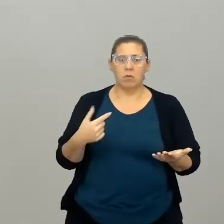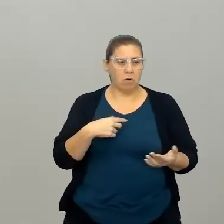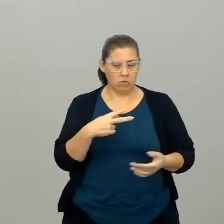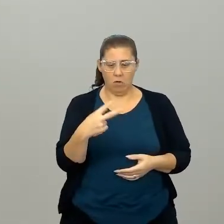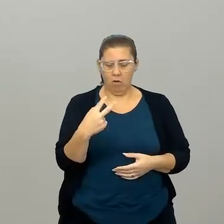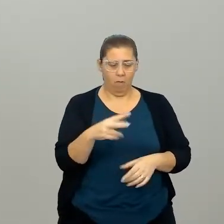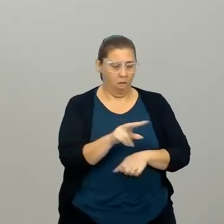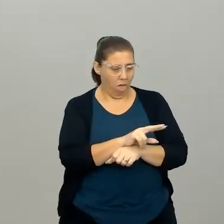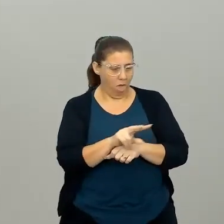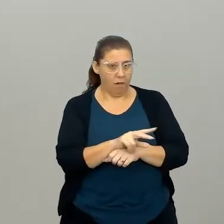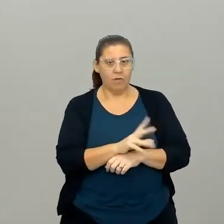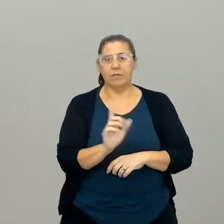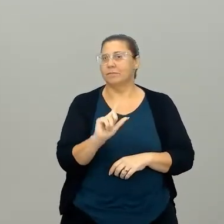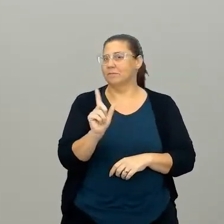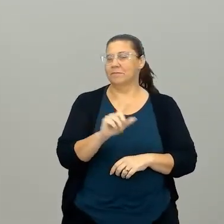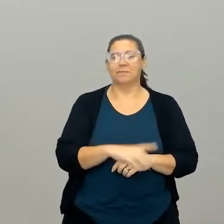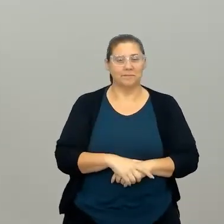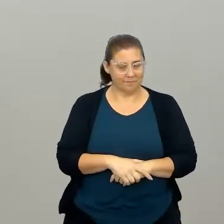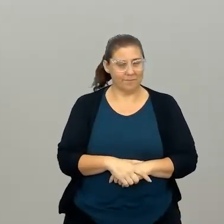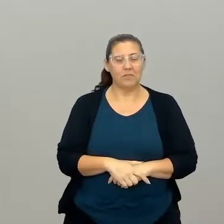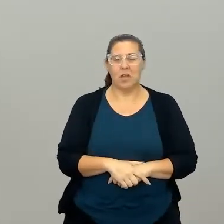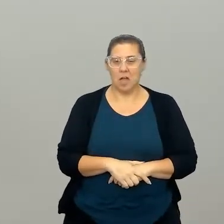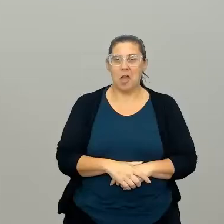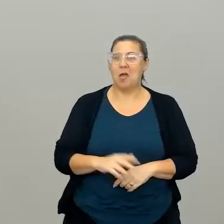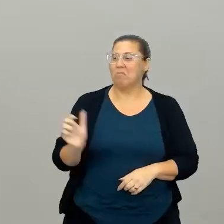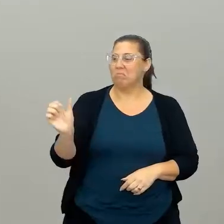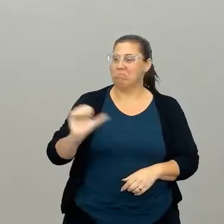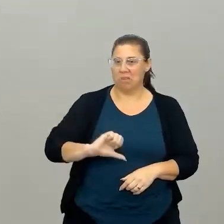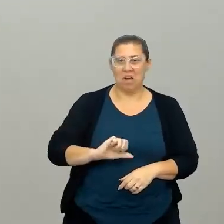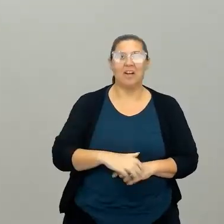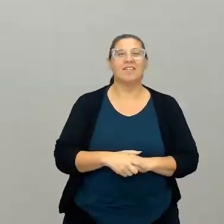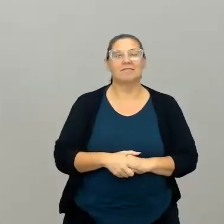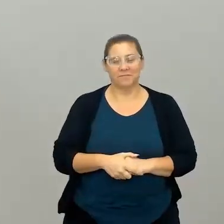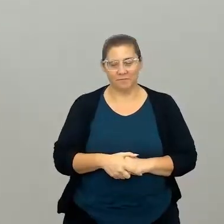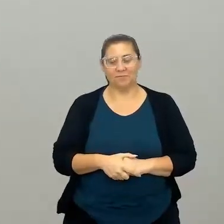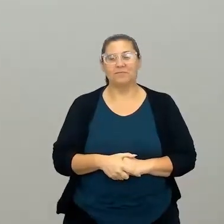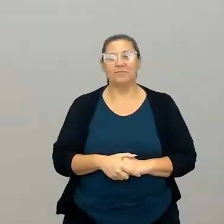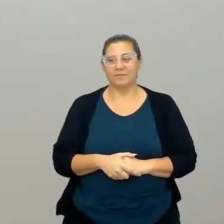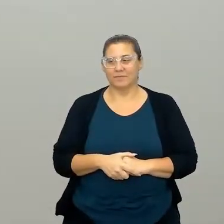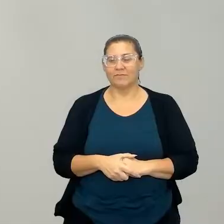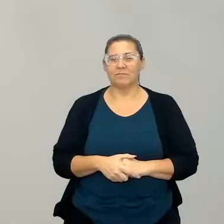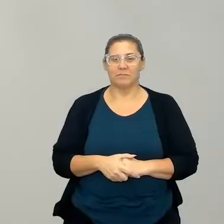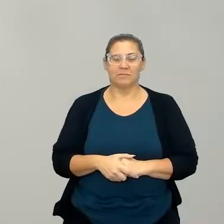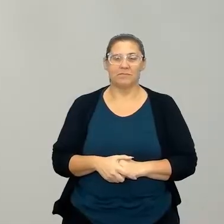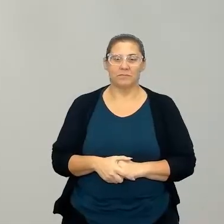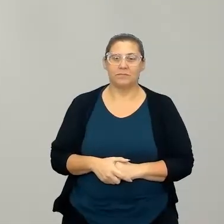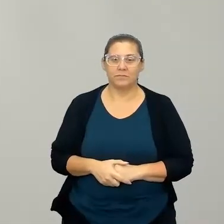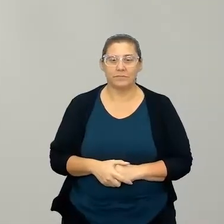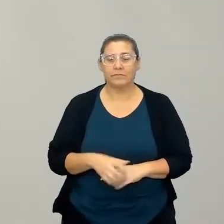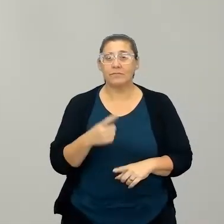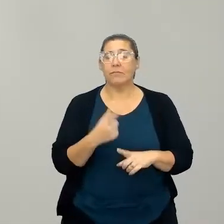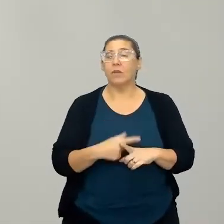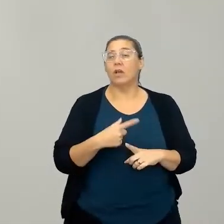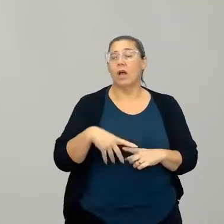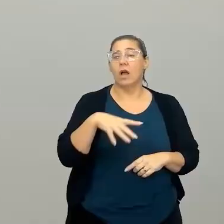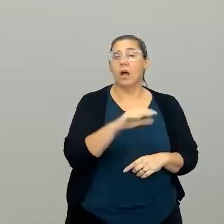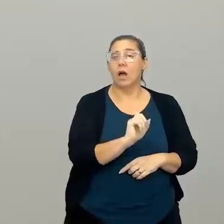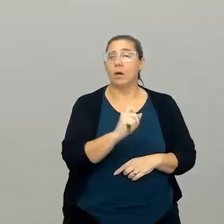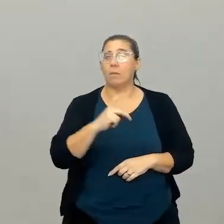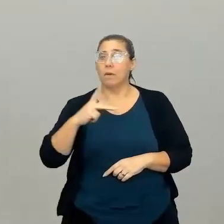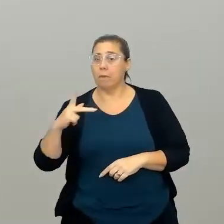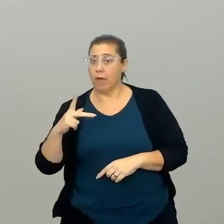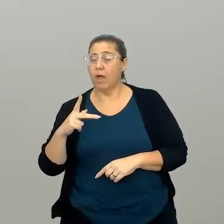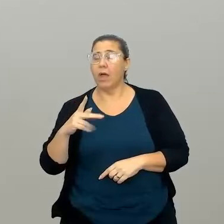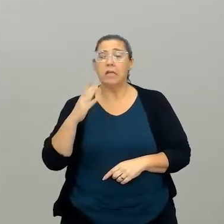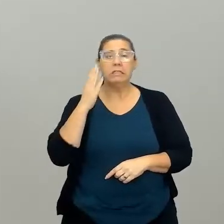vigiado. Pelo contrário, meu amigo, no trabalho Muito remoto mais você é vigiado 10 vezes mais. Muito mais vigiado. Porque os aplicativos e programas